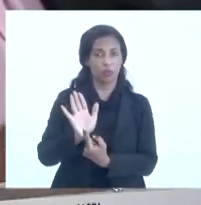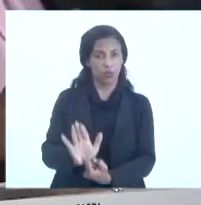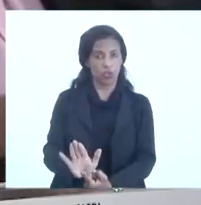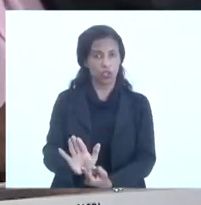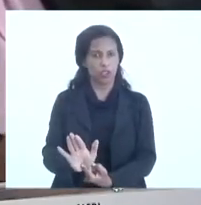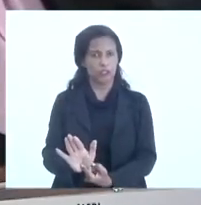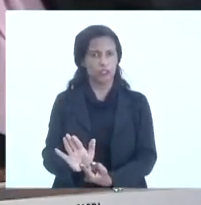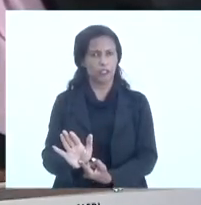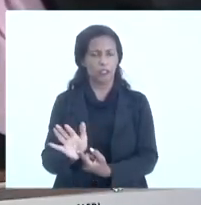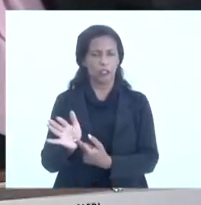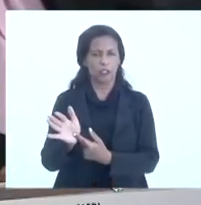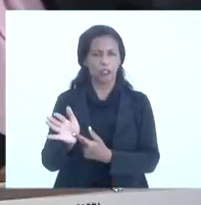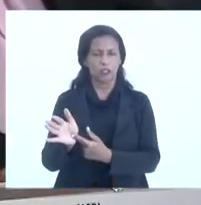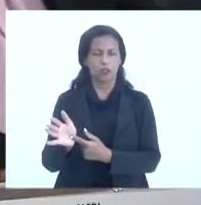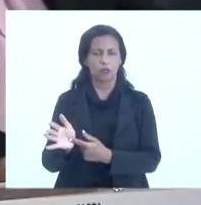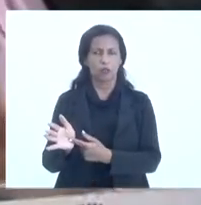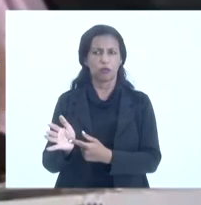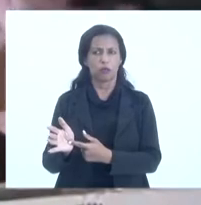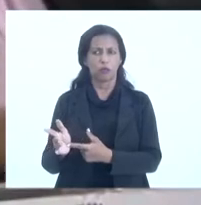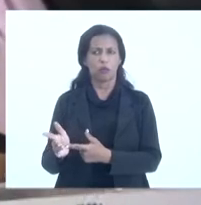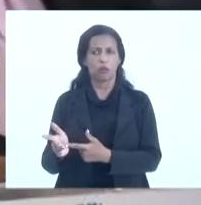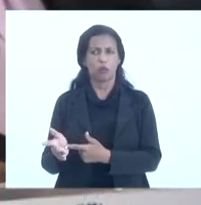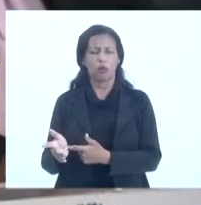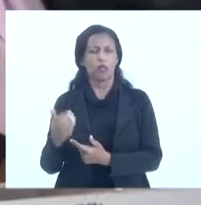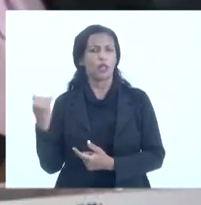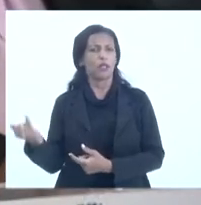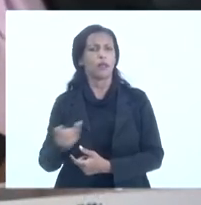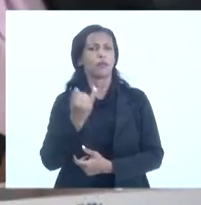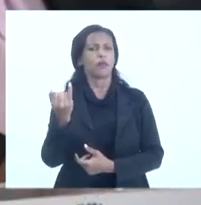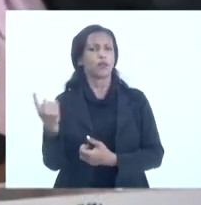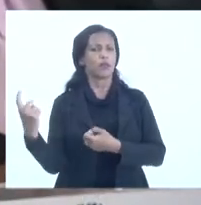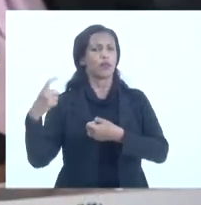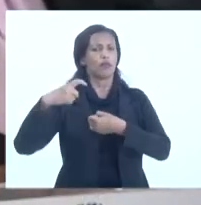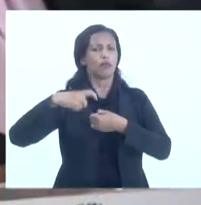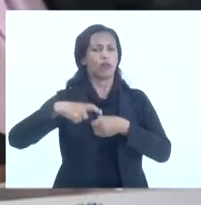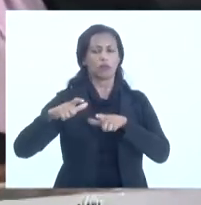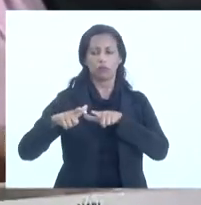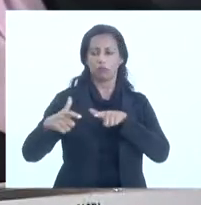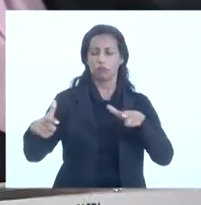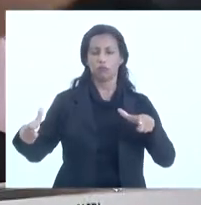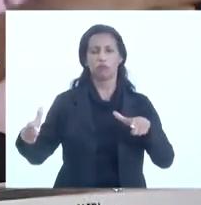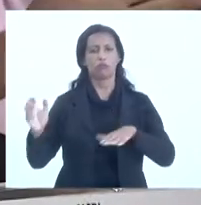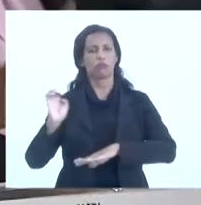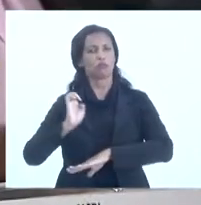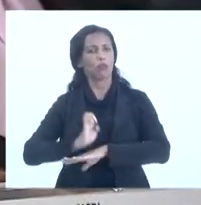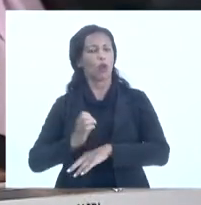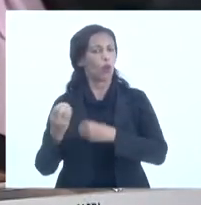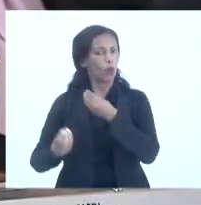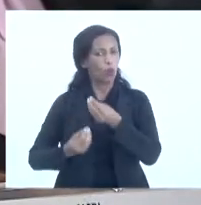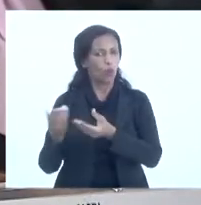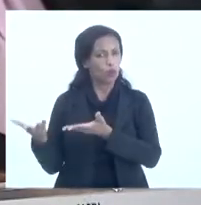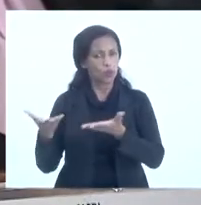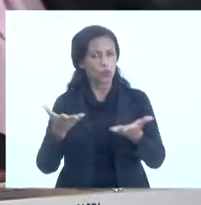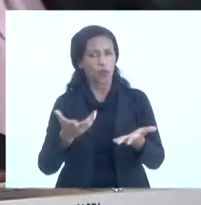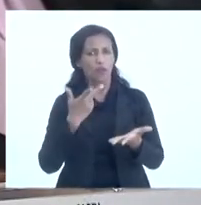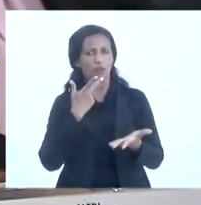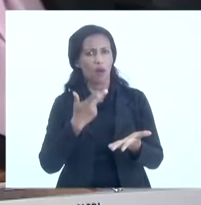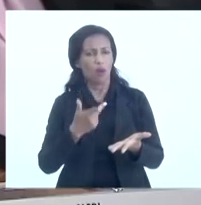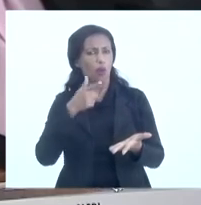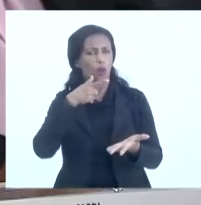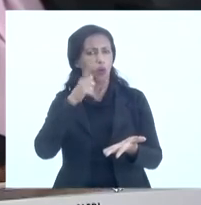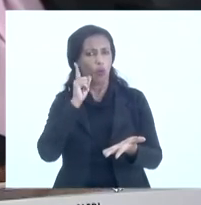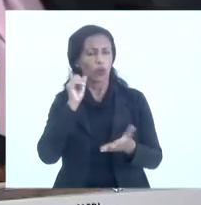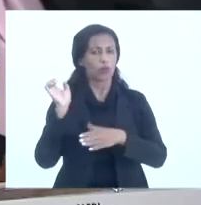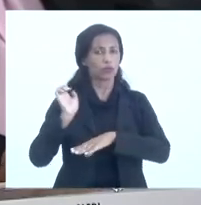um pacificador no momento mais crucial da retomada de crescimento do estado. Como o senhor bem falou ontem,